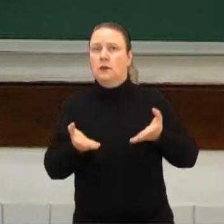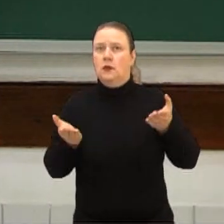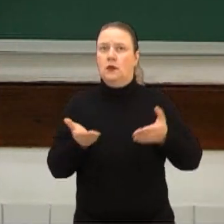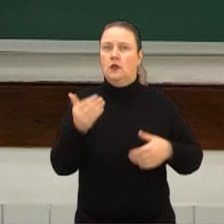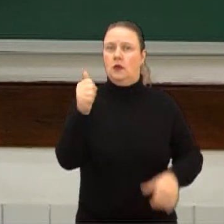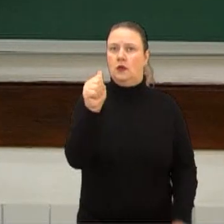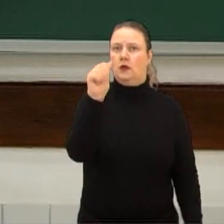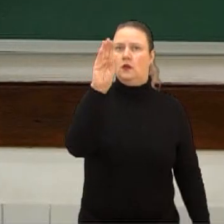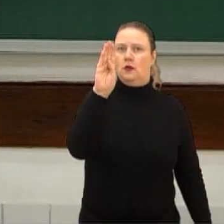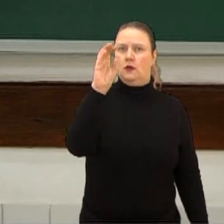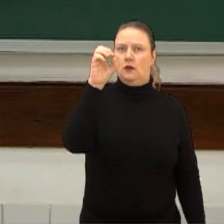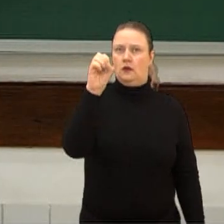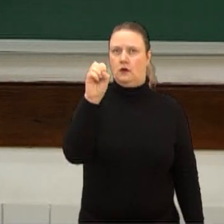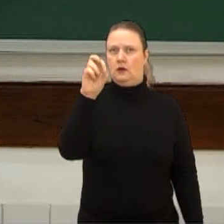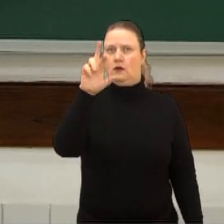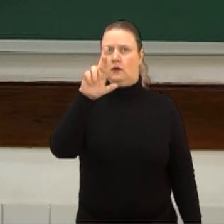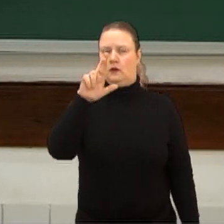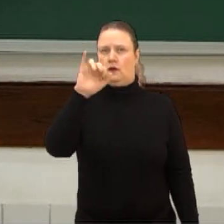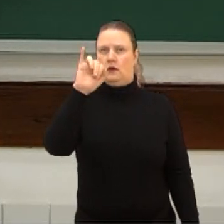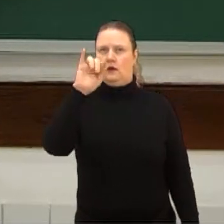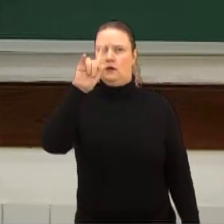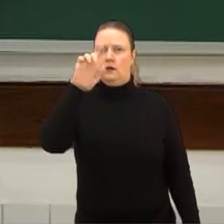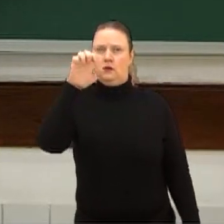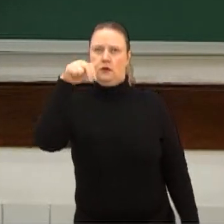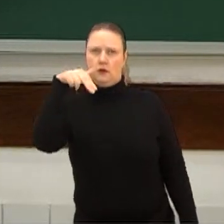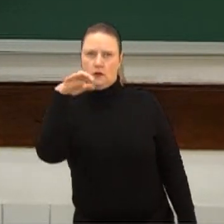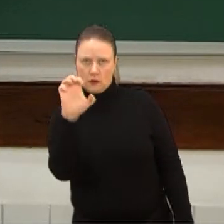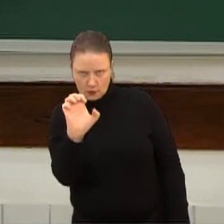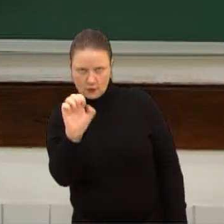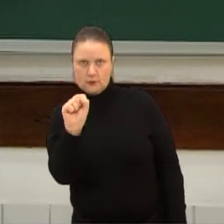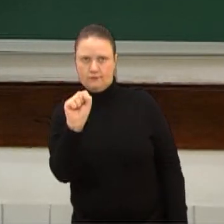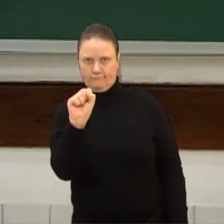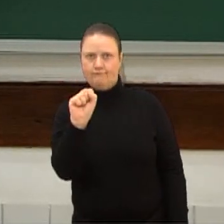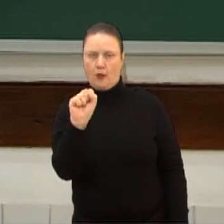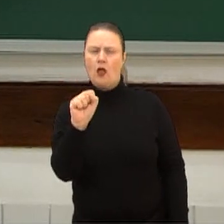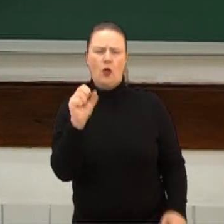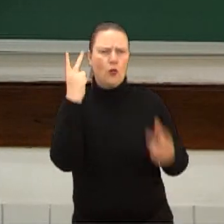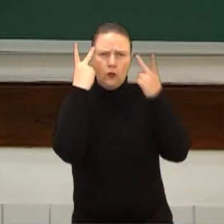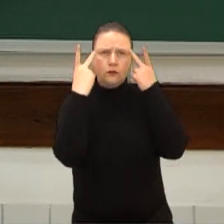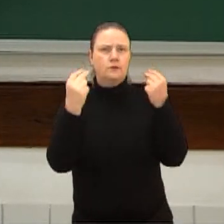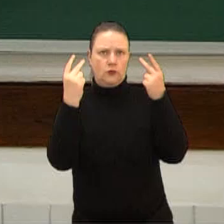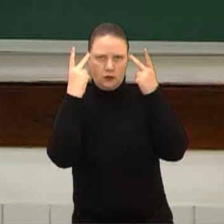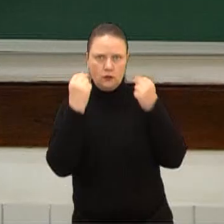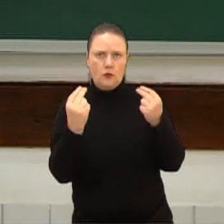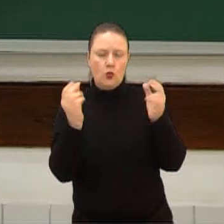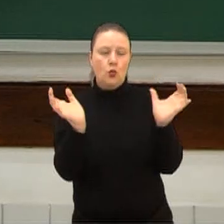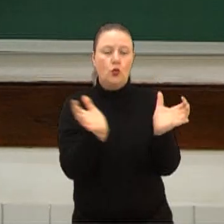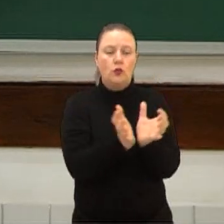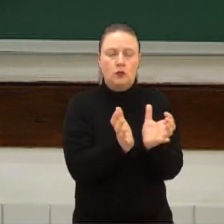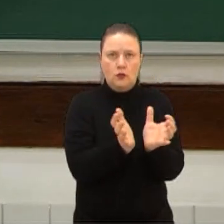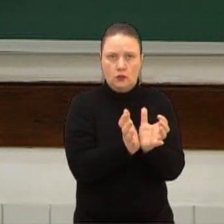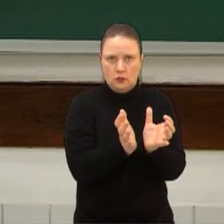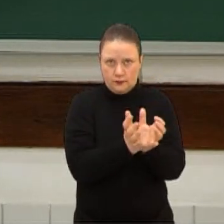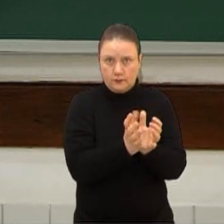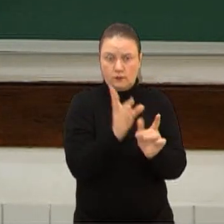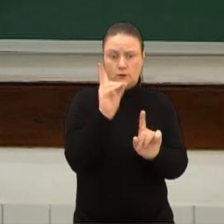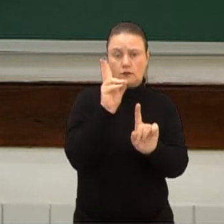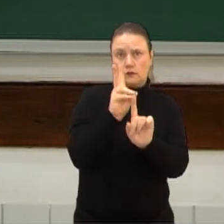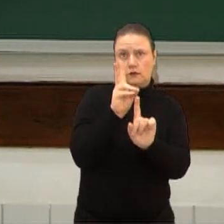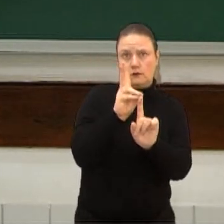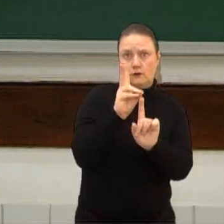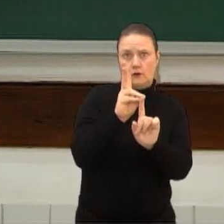aborígene é bem comum a utilização de grupamentos nativos naquela região. A utilização de indígenas é uma